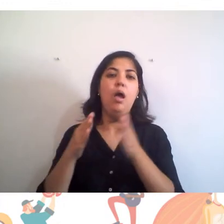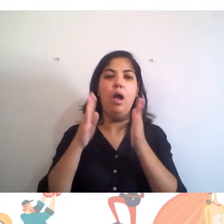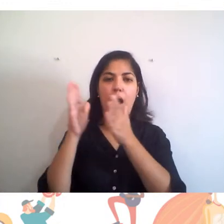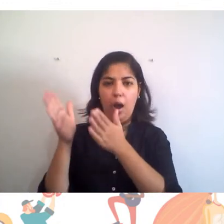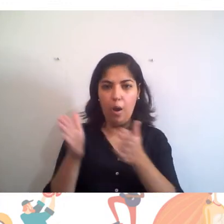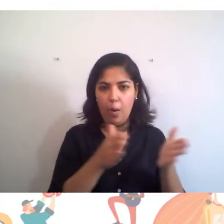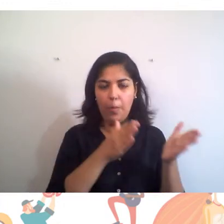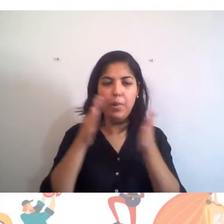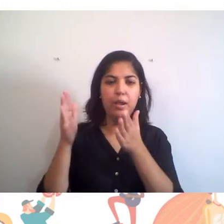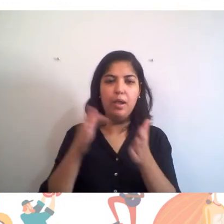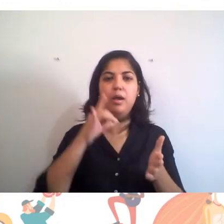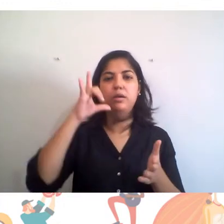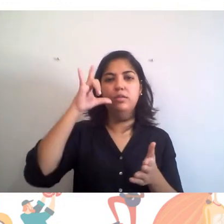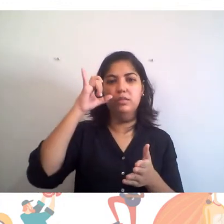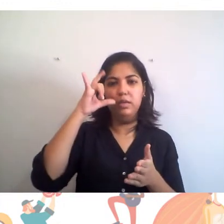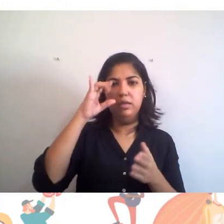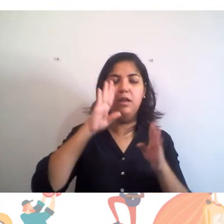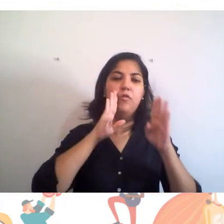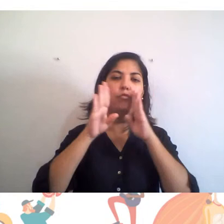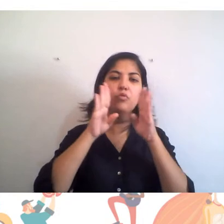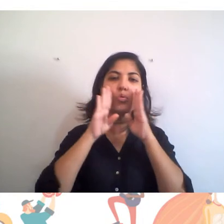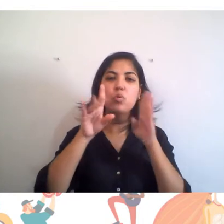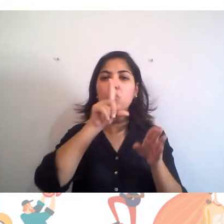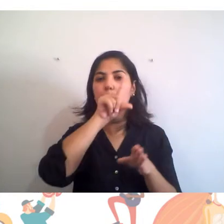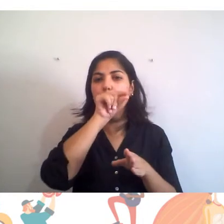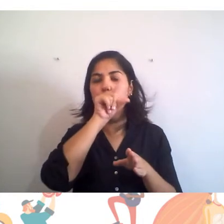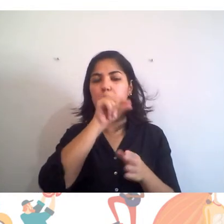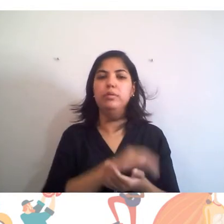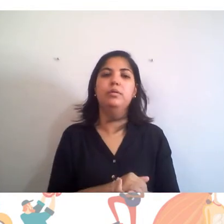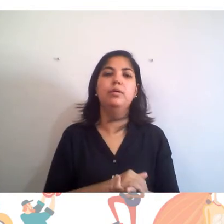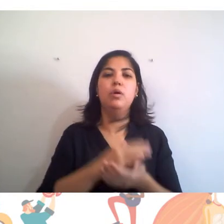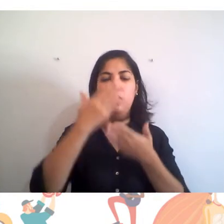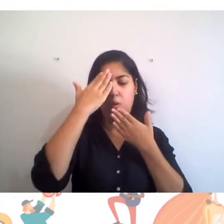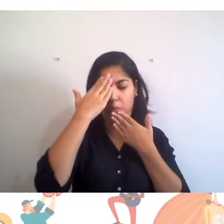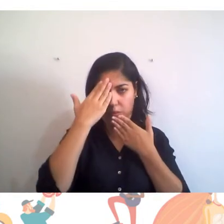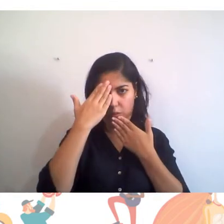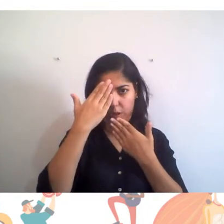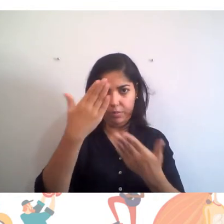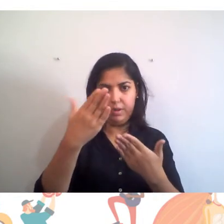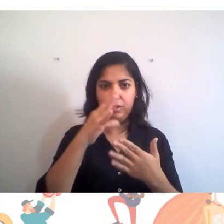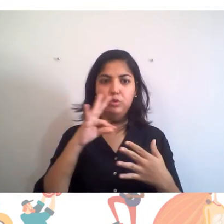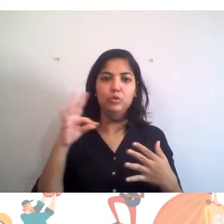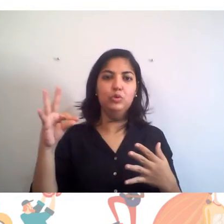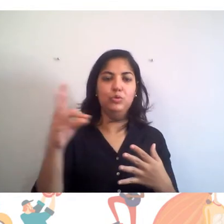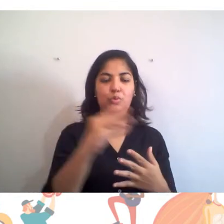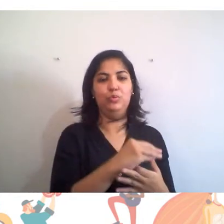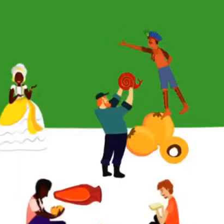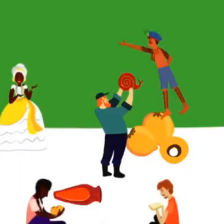sociais, no Instagram, Facebook e Twitter. Então, muito obrigado a todos e até logo.